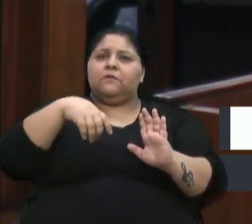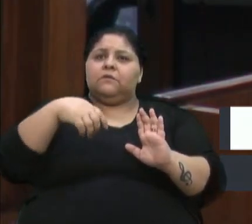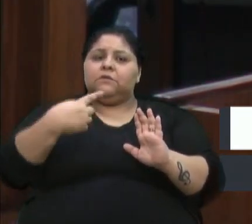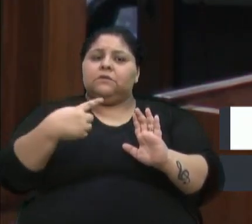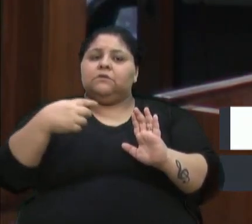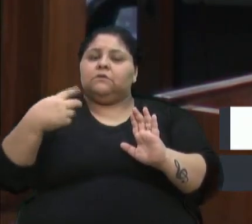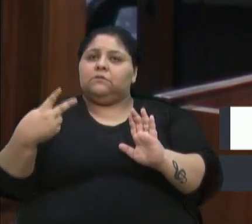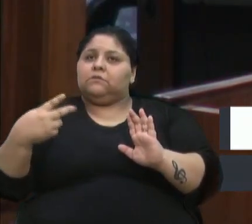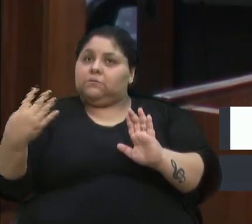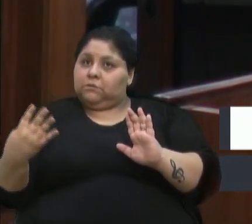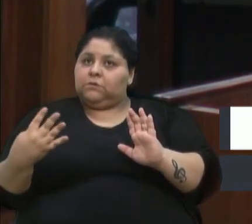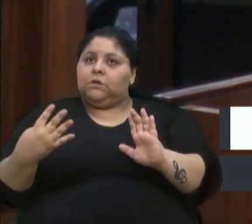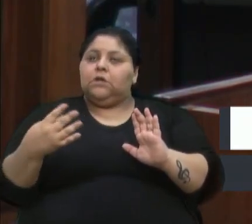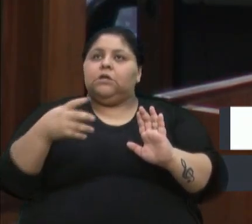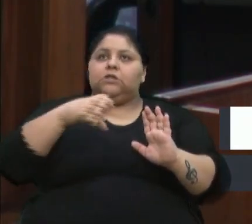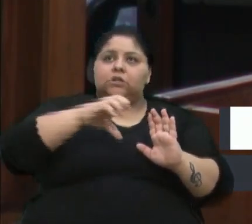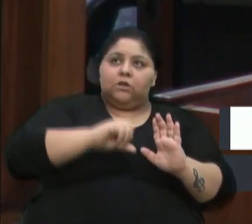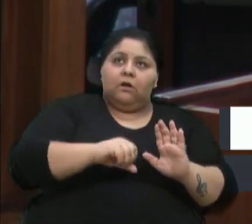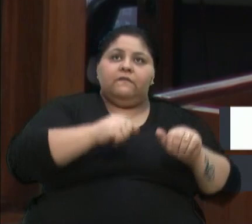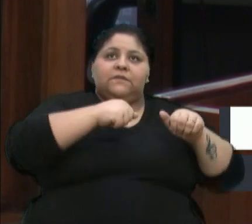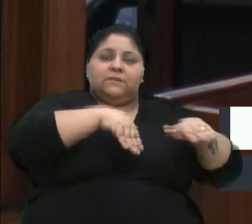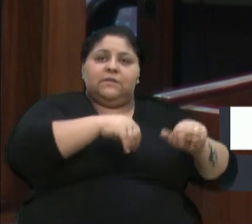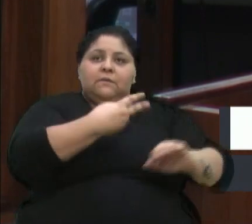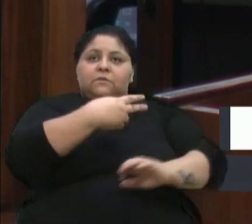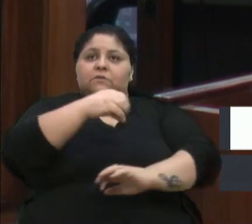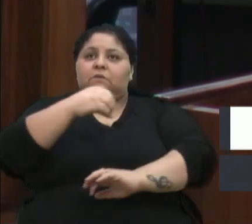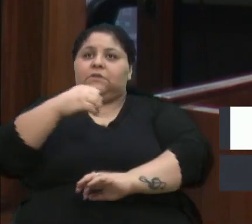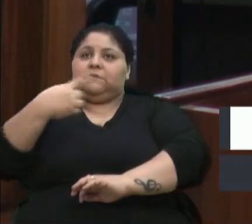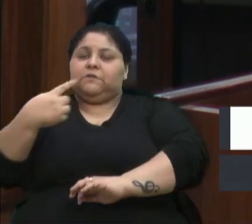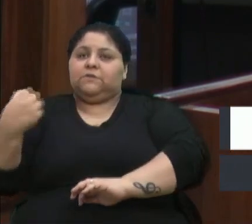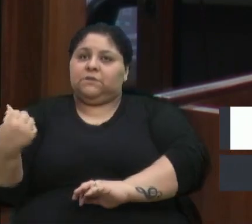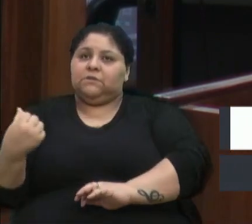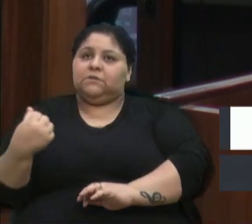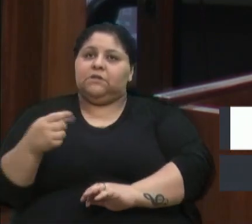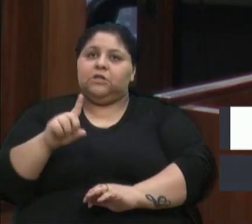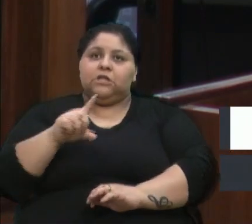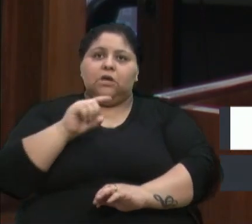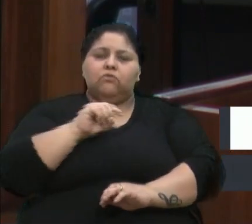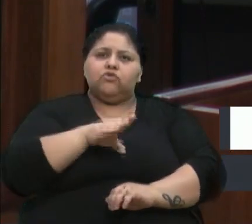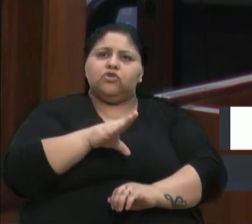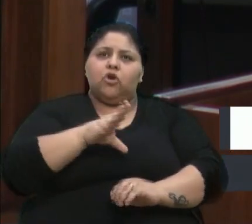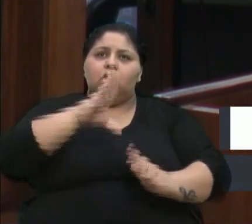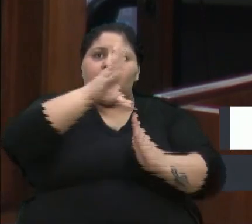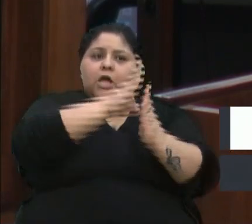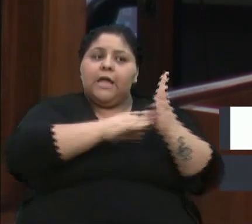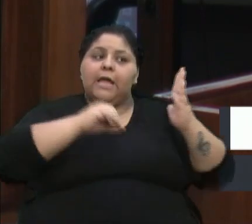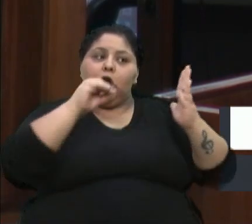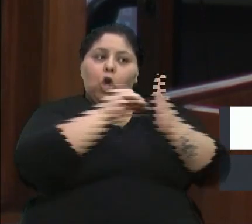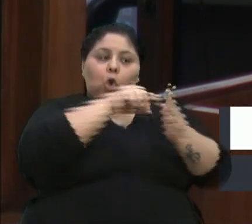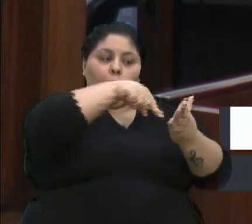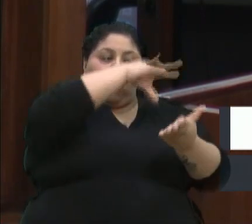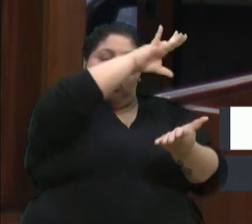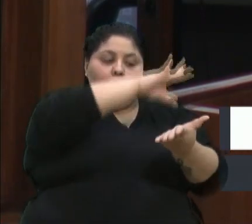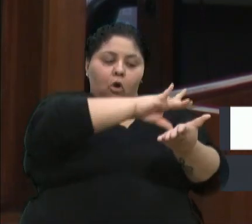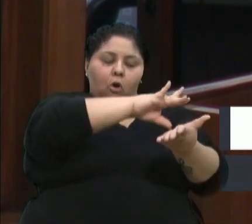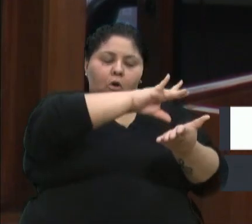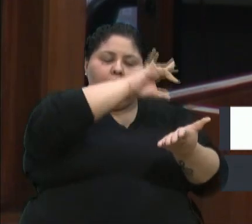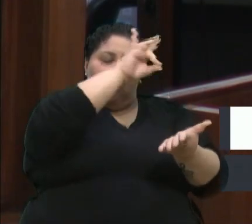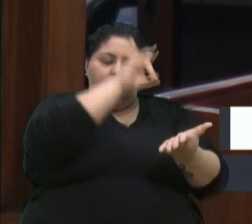9 de setembro de 2016, ela não somente inclui a meia maratona no calendário oficial de Caxias do Sul,